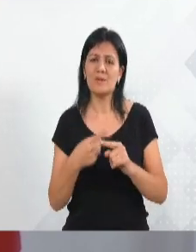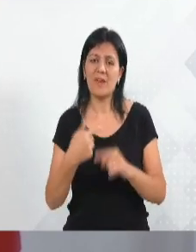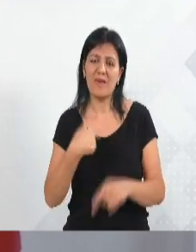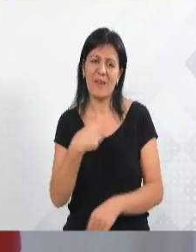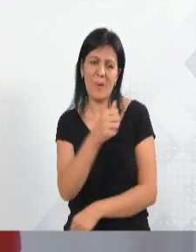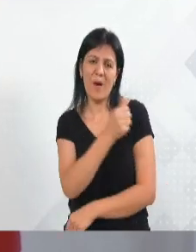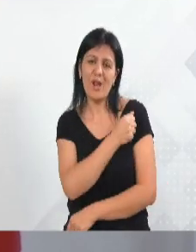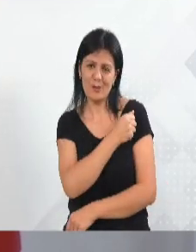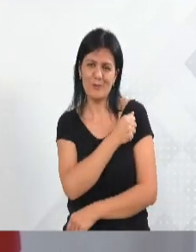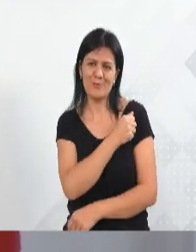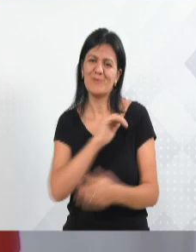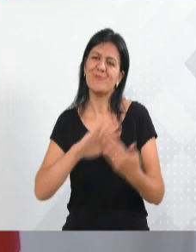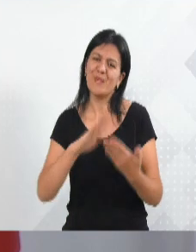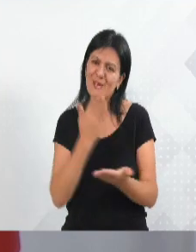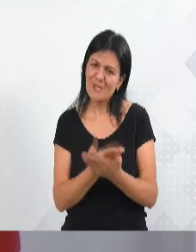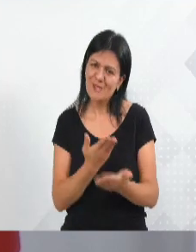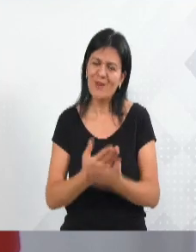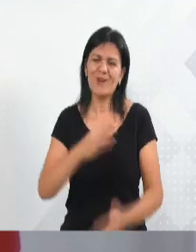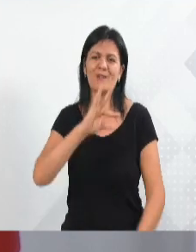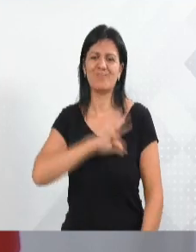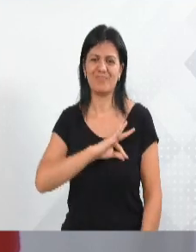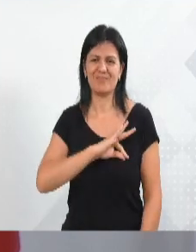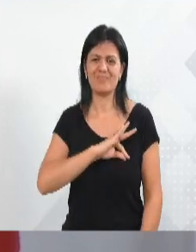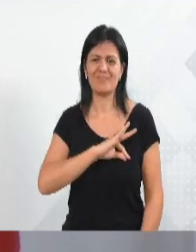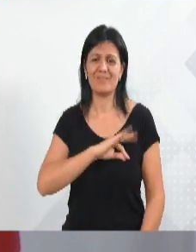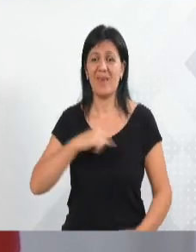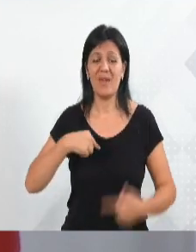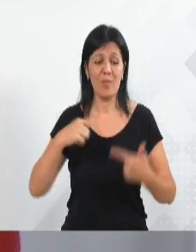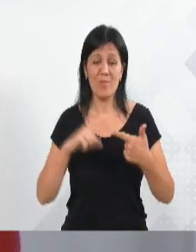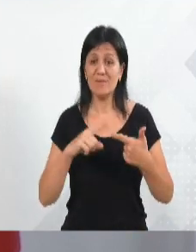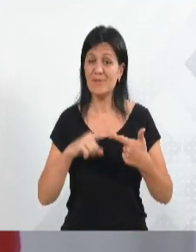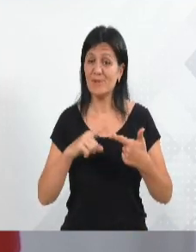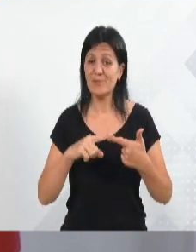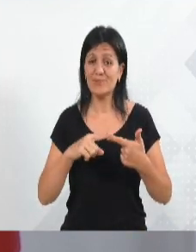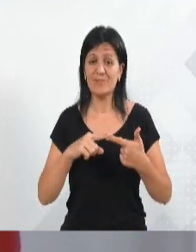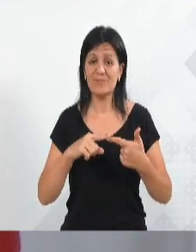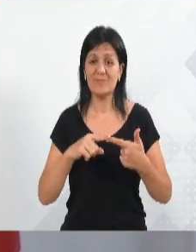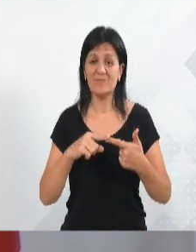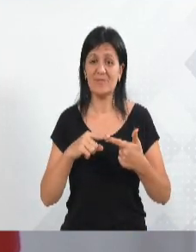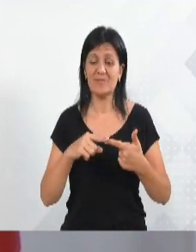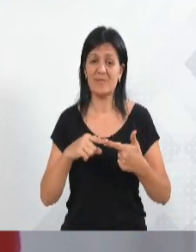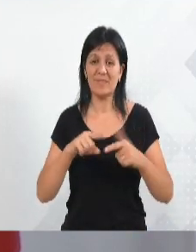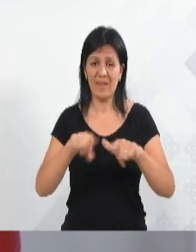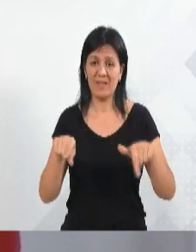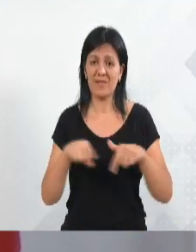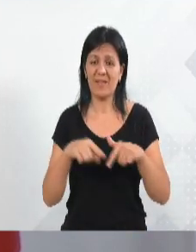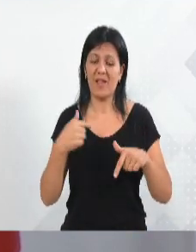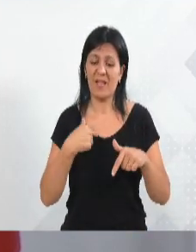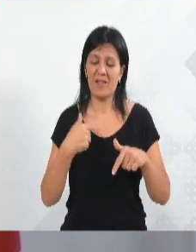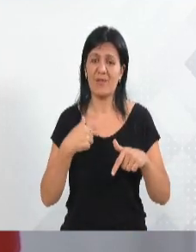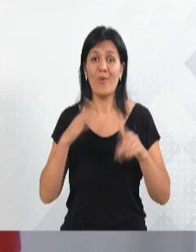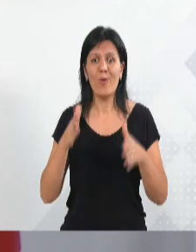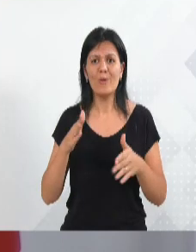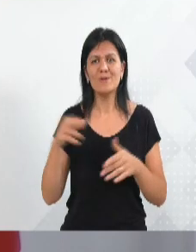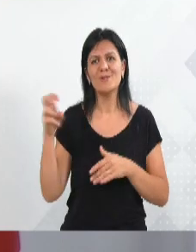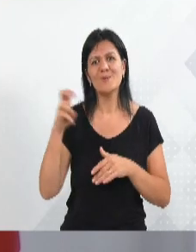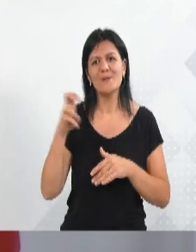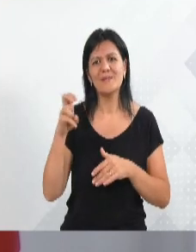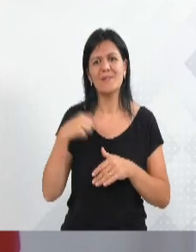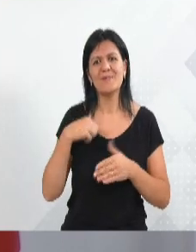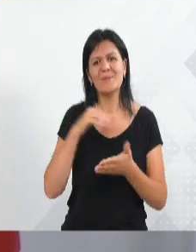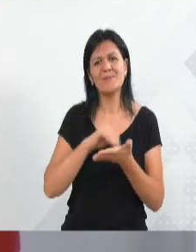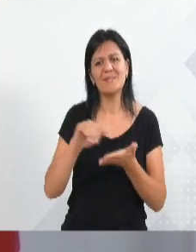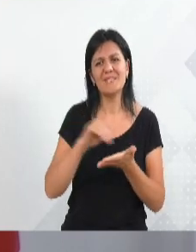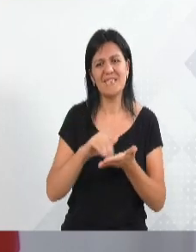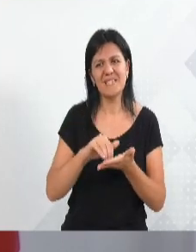do Colégio Militar. Eu sou segunda turma desse colégio e hoje, aos meus 55, eu sou secretário